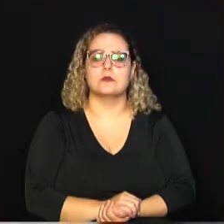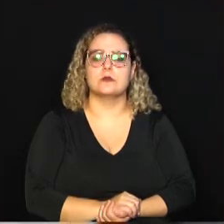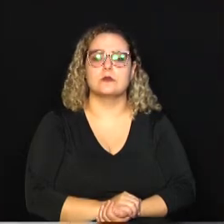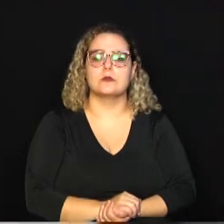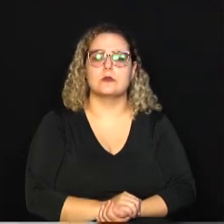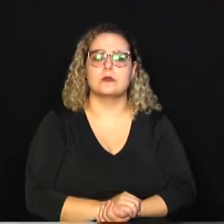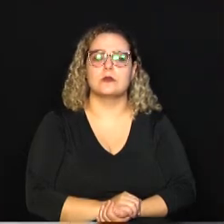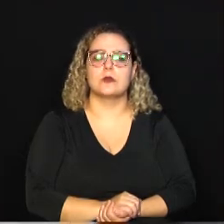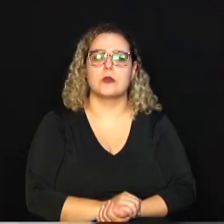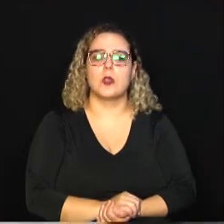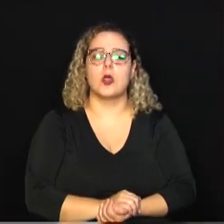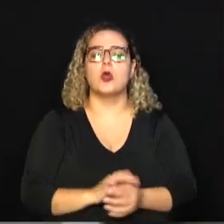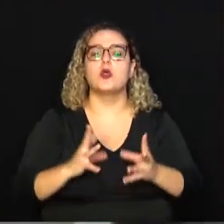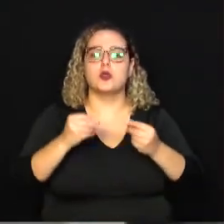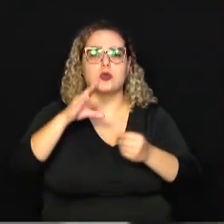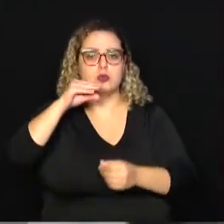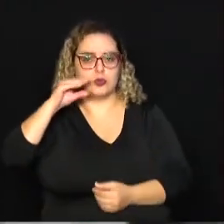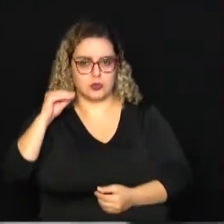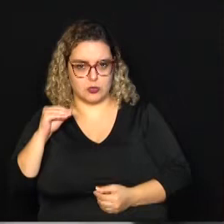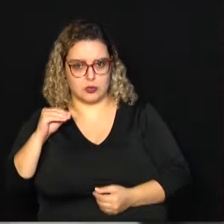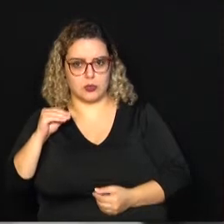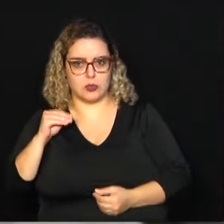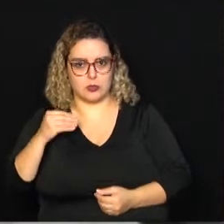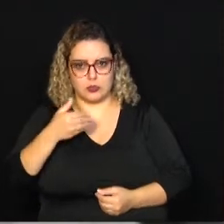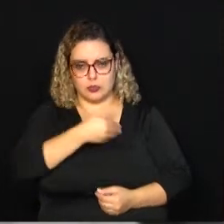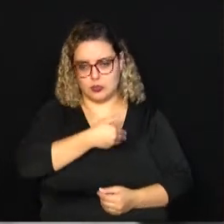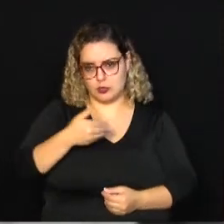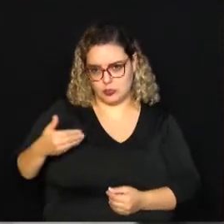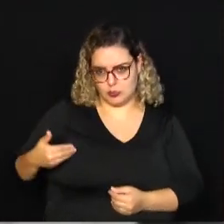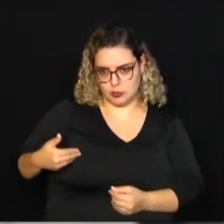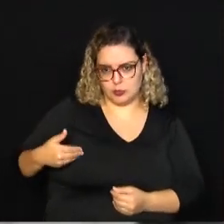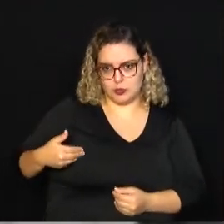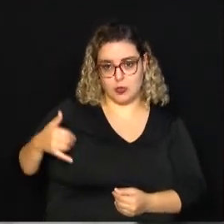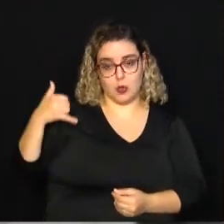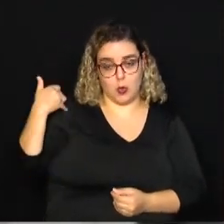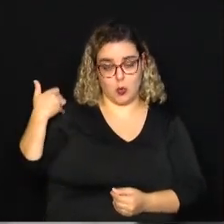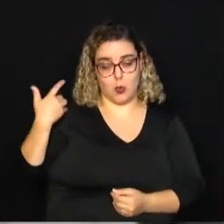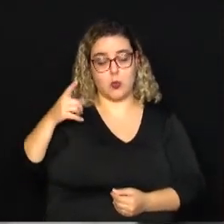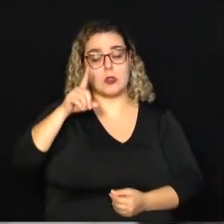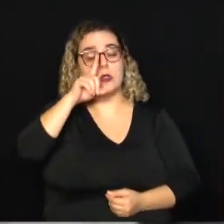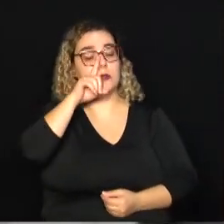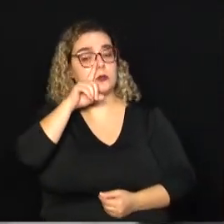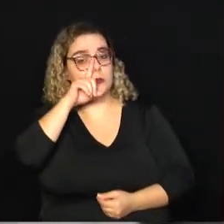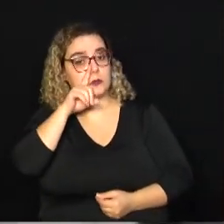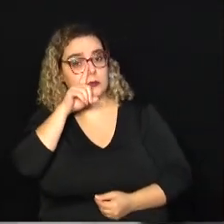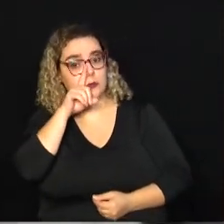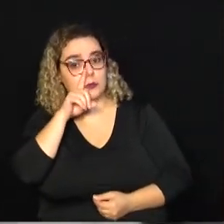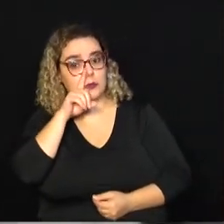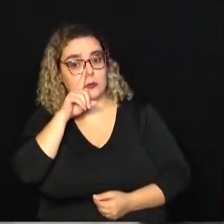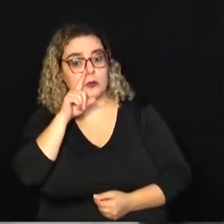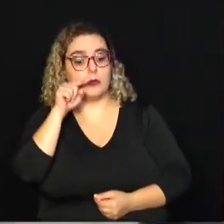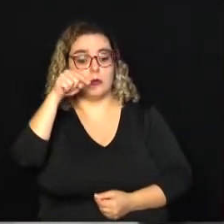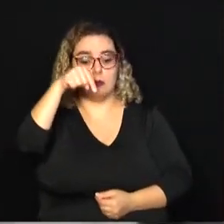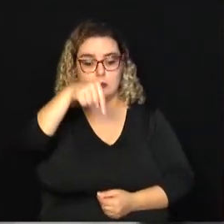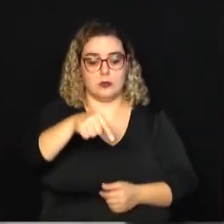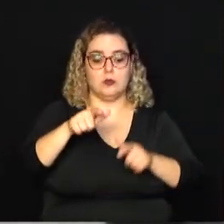os funcionários públicos municipais com idade de risco, tendo que vir só no local de trabalho, isso